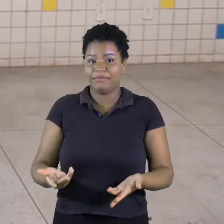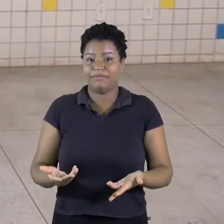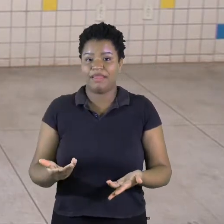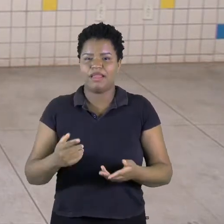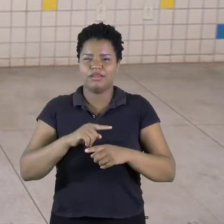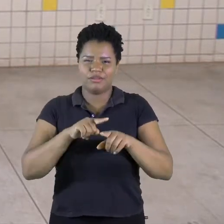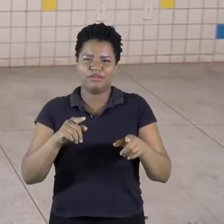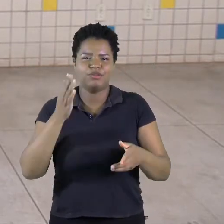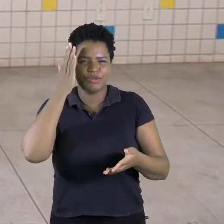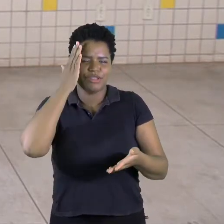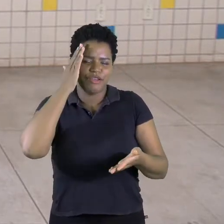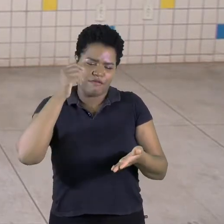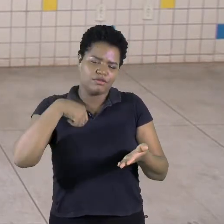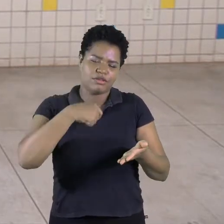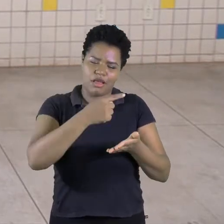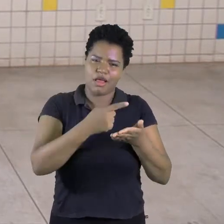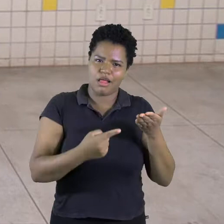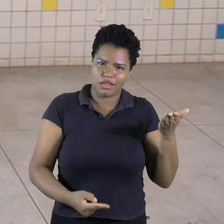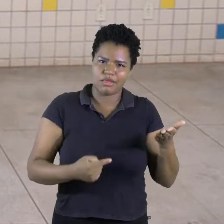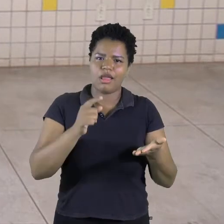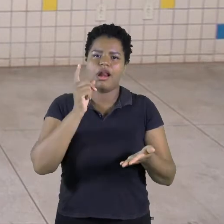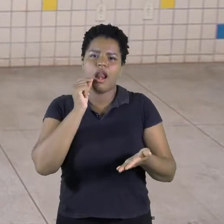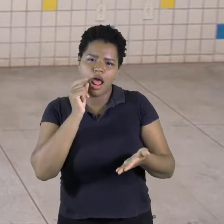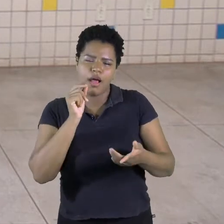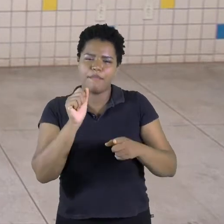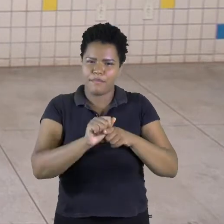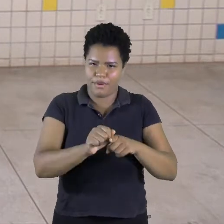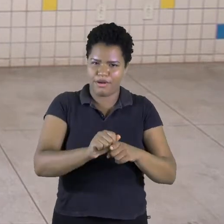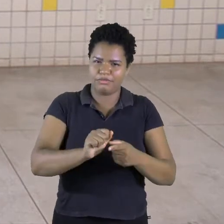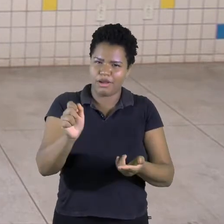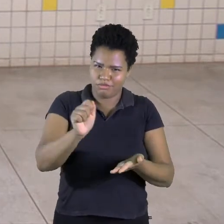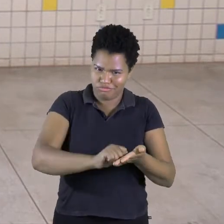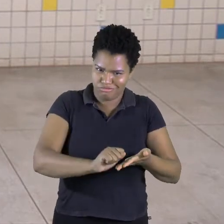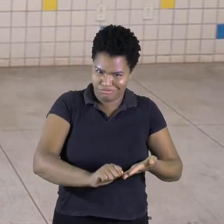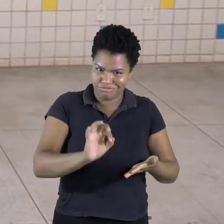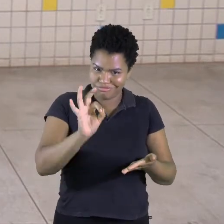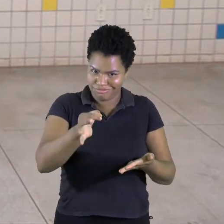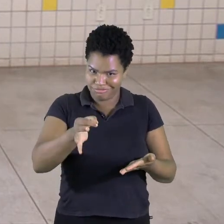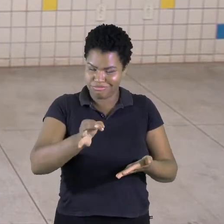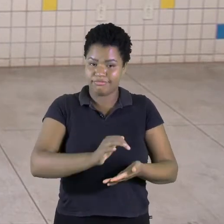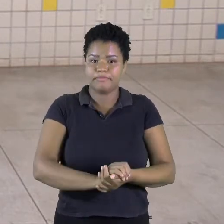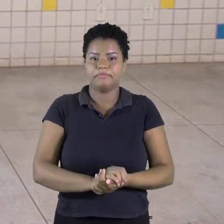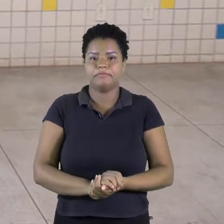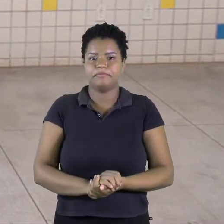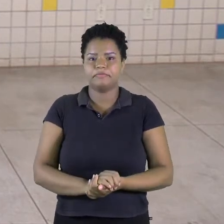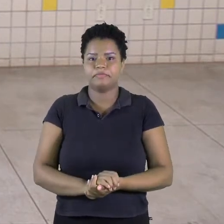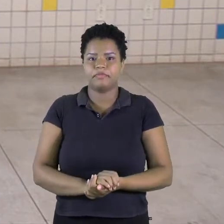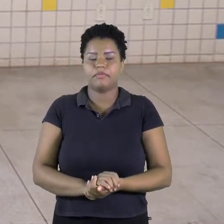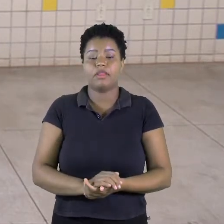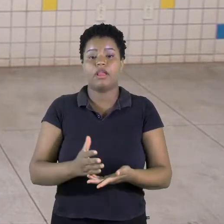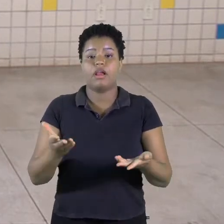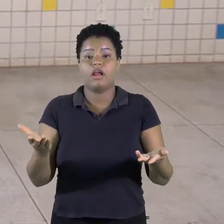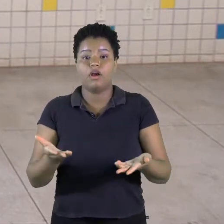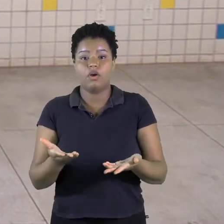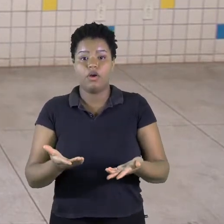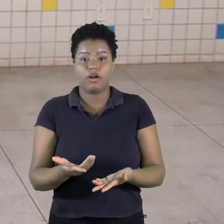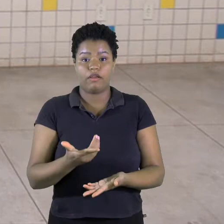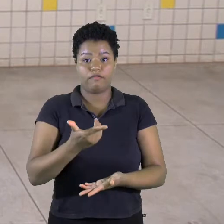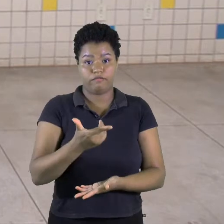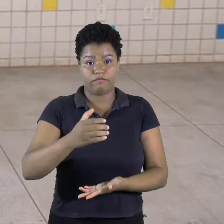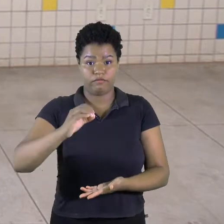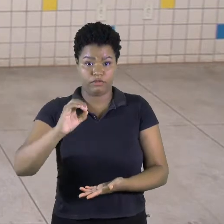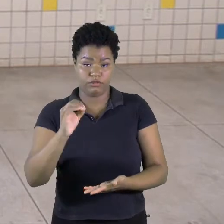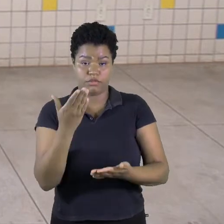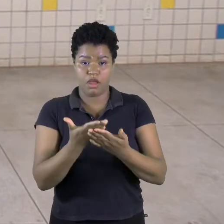aí com caderno, com lápis, com borracha para fazer as anotações, né? Certo. Então, a nossa 23ª aula de hoje, nós vamos